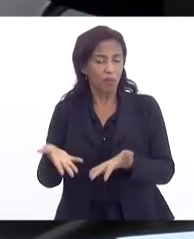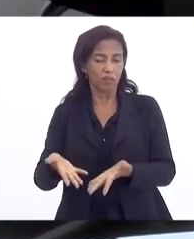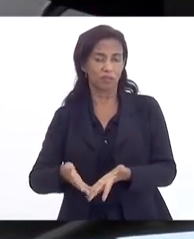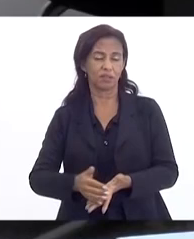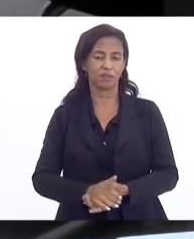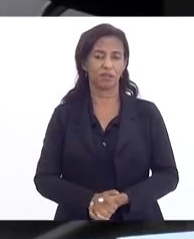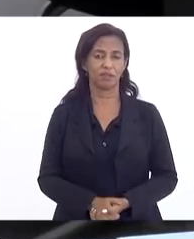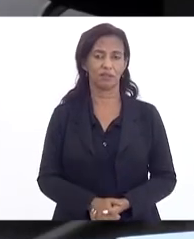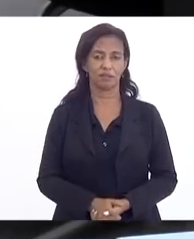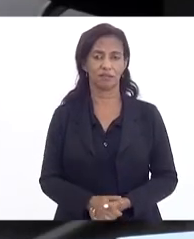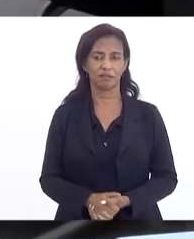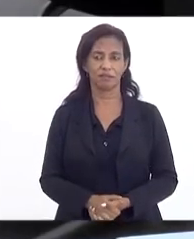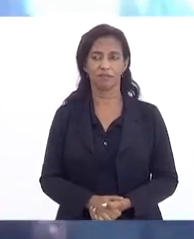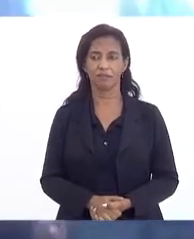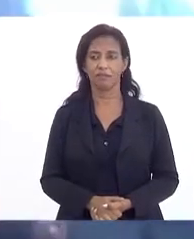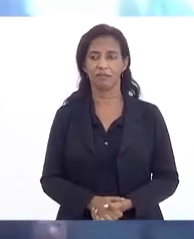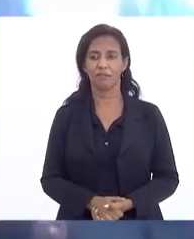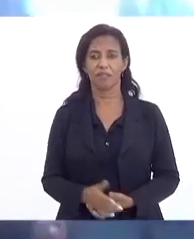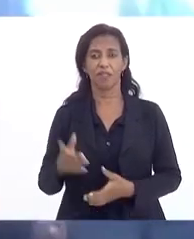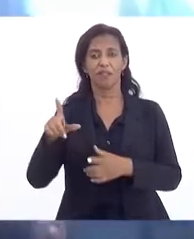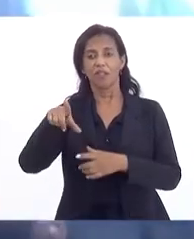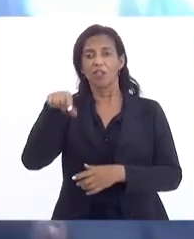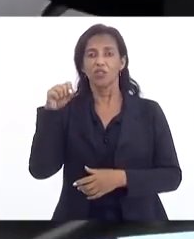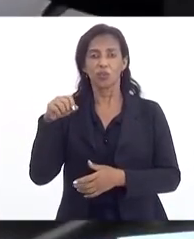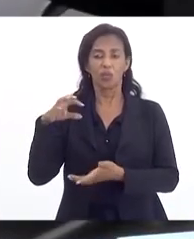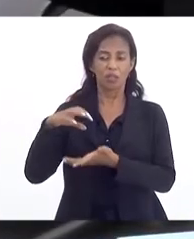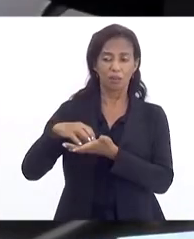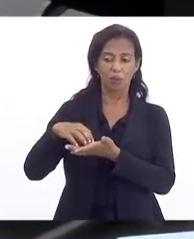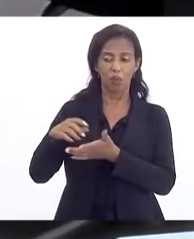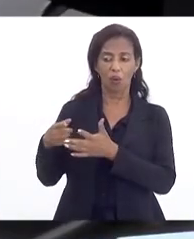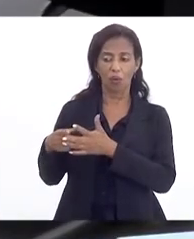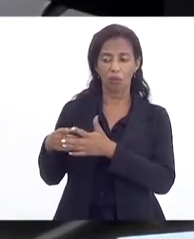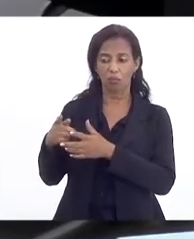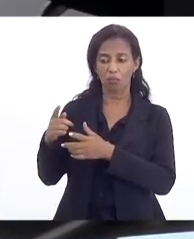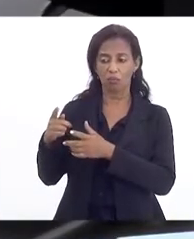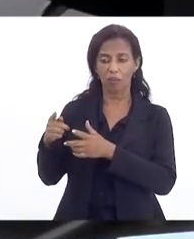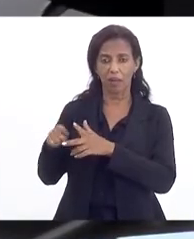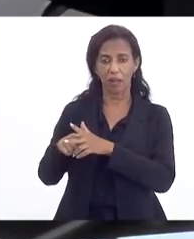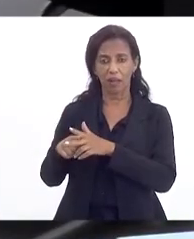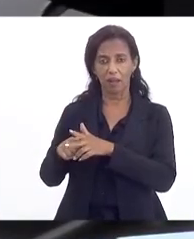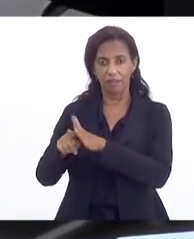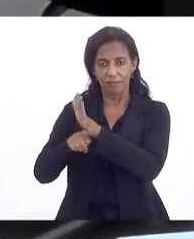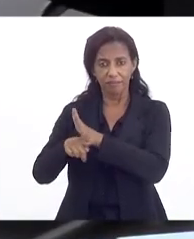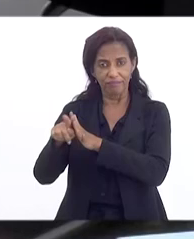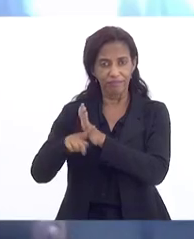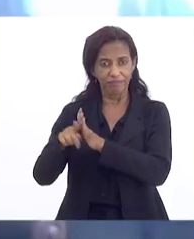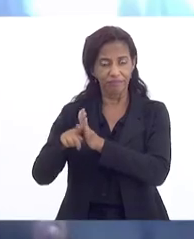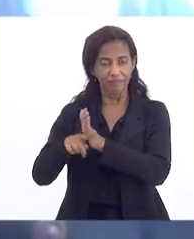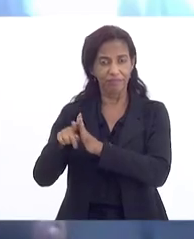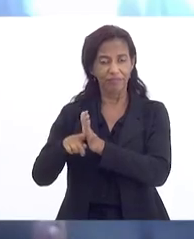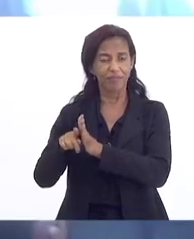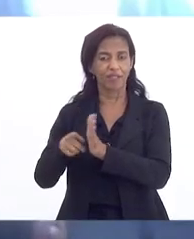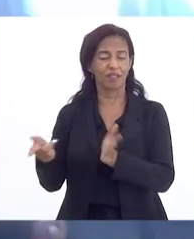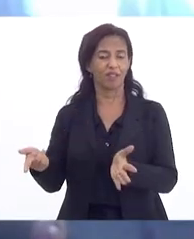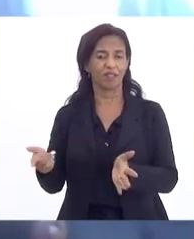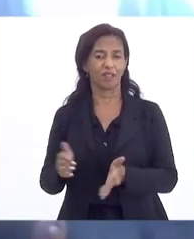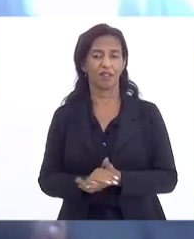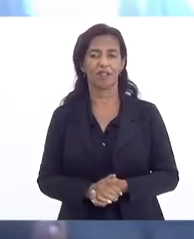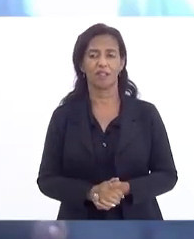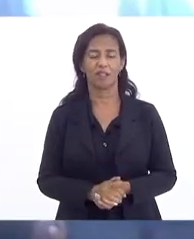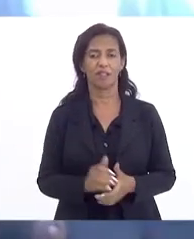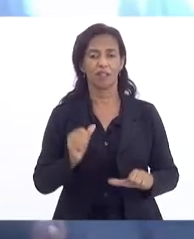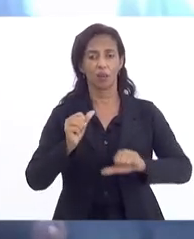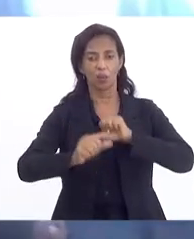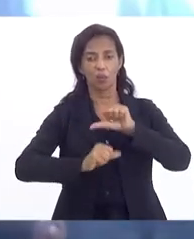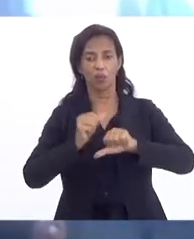nada. E definirá o órgão fiscalizador, também já pode fazer isso. Vamos ver. Então, acato a modificativa...